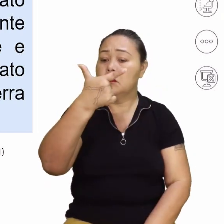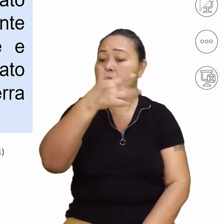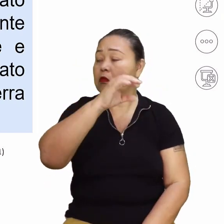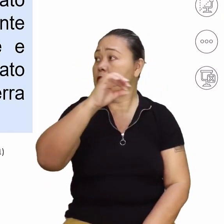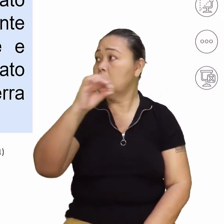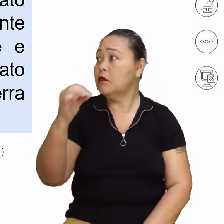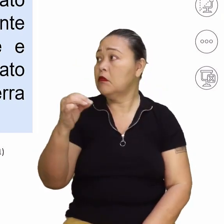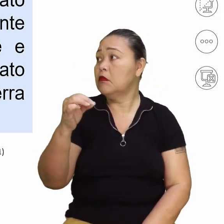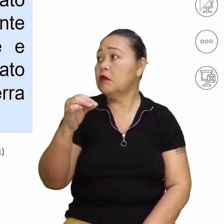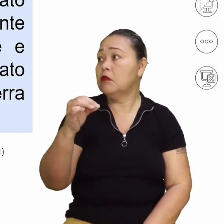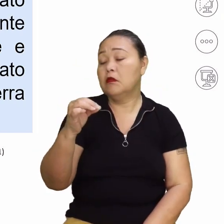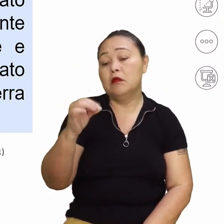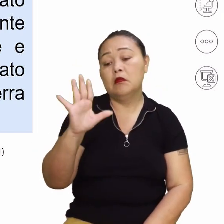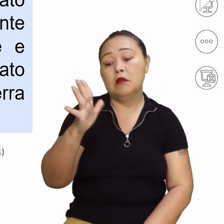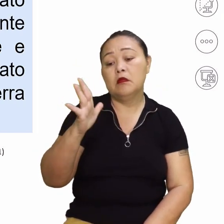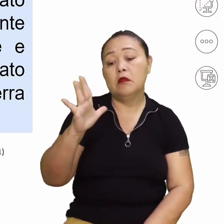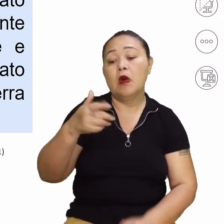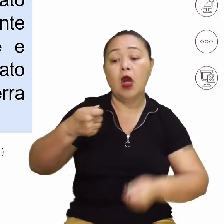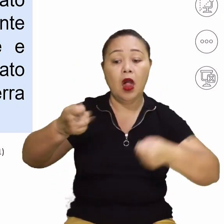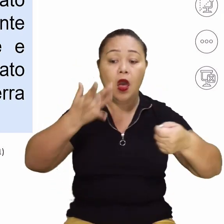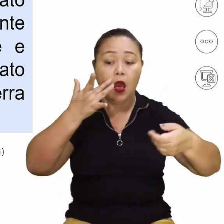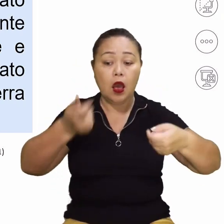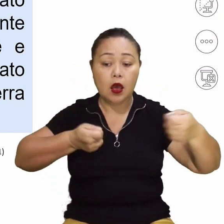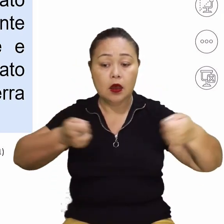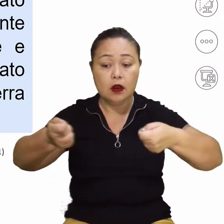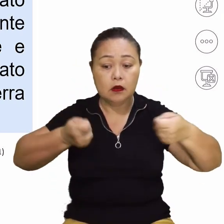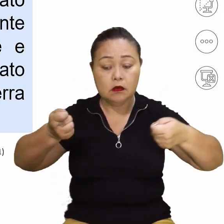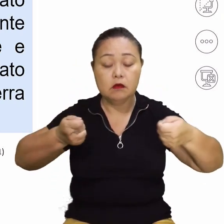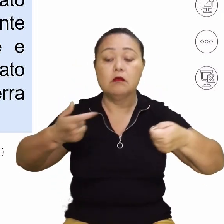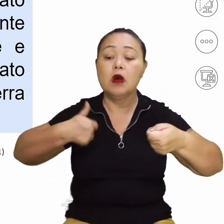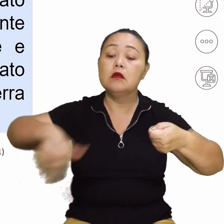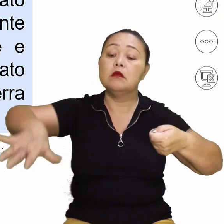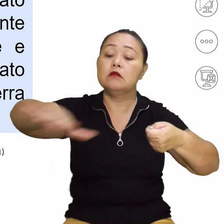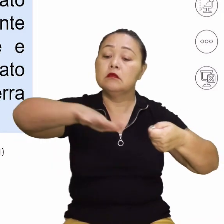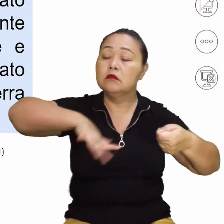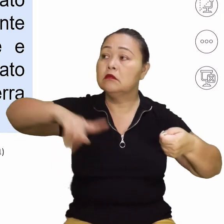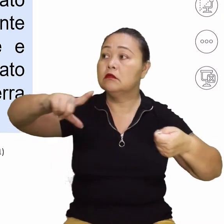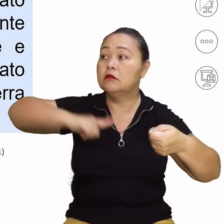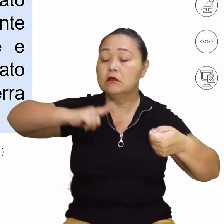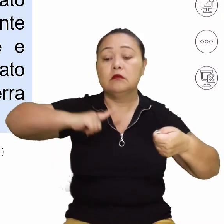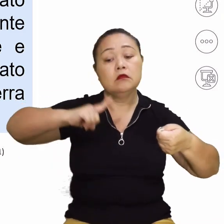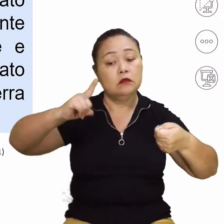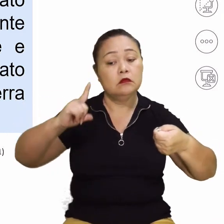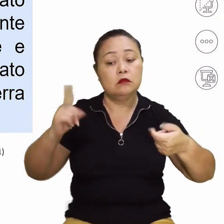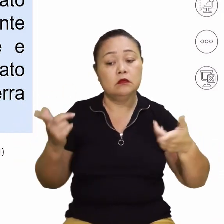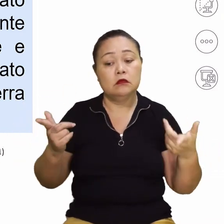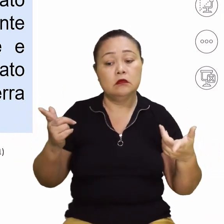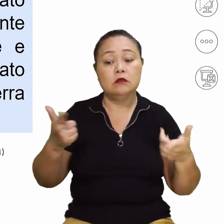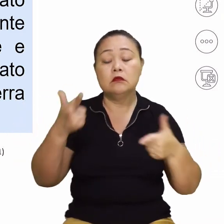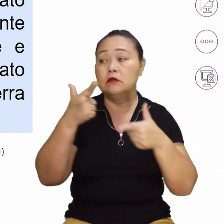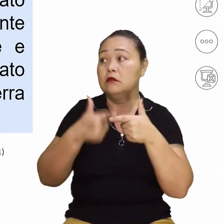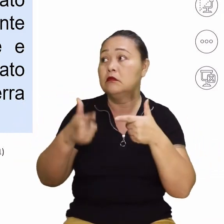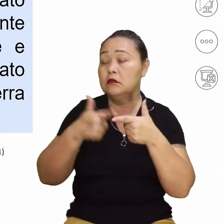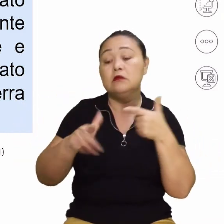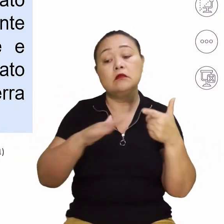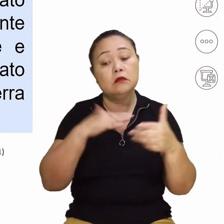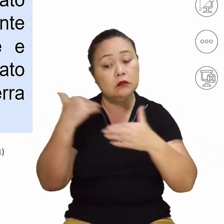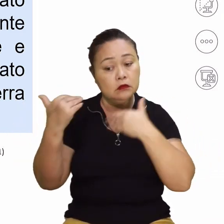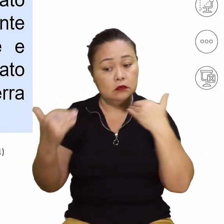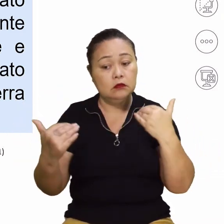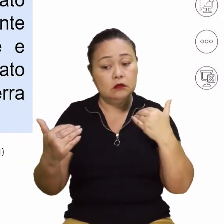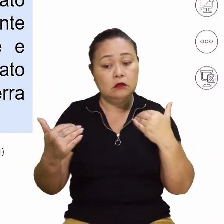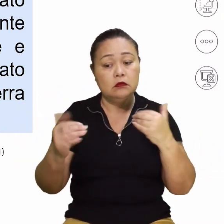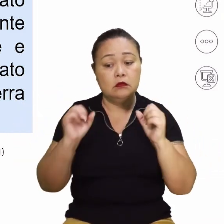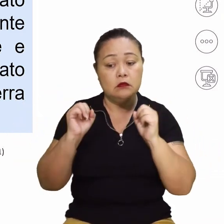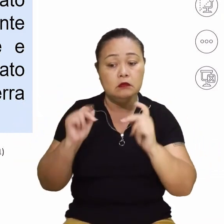sério com problemas com garimpagem lá na área dele que deu inclusive problemas de morte